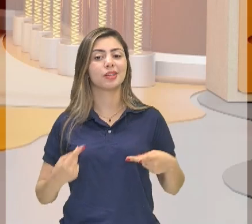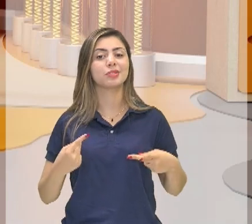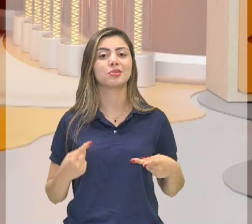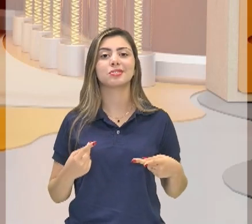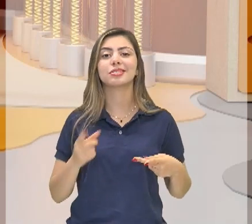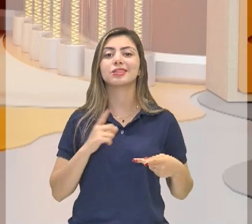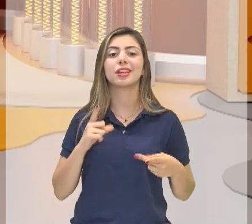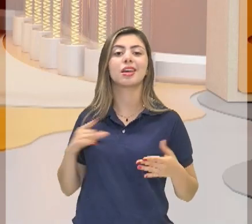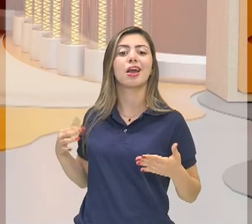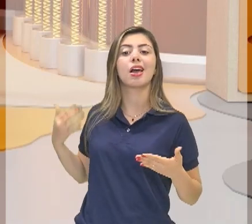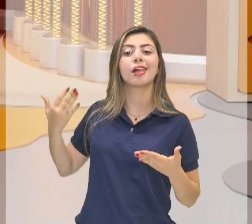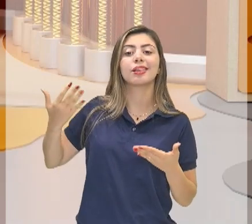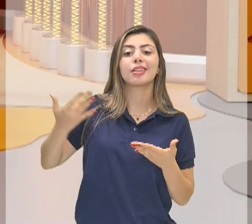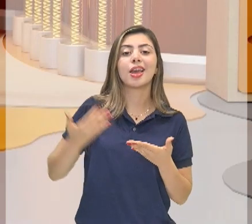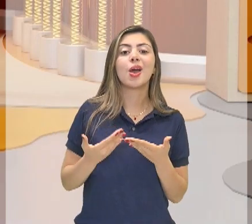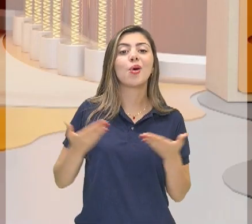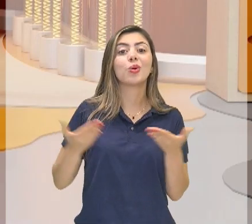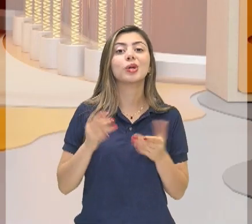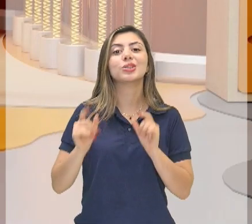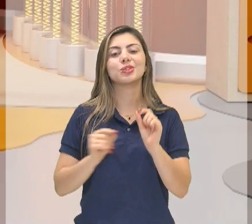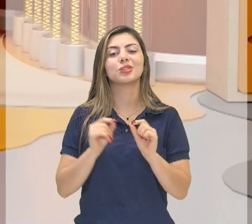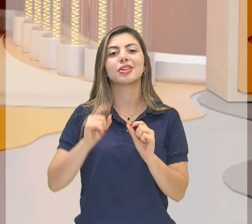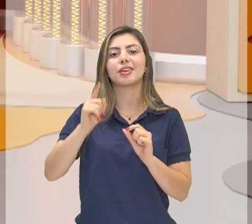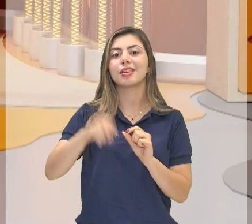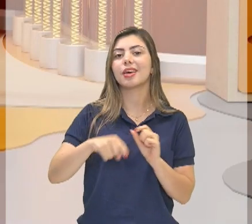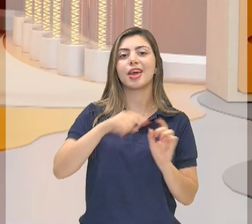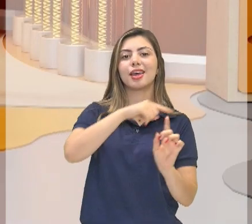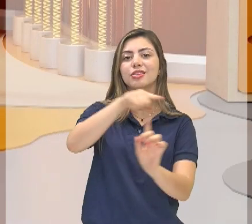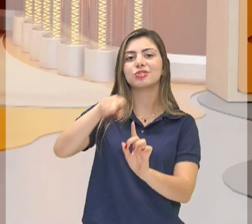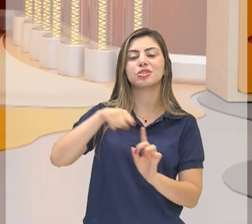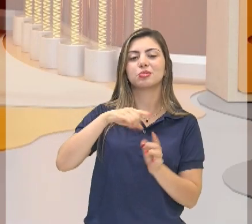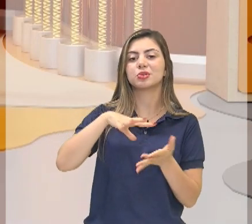todo momento o quê? Fontes históricas, até mesmo